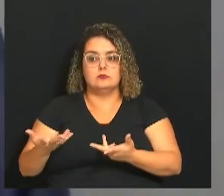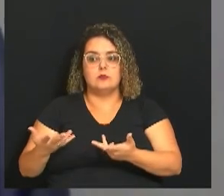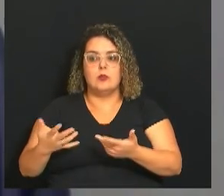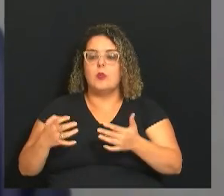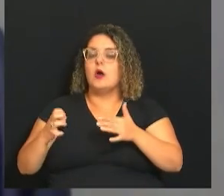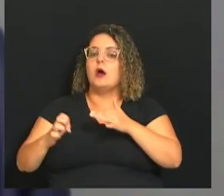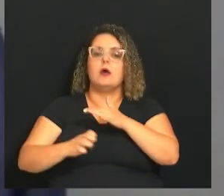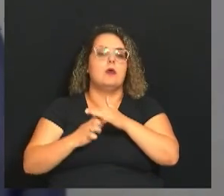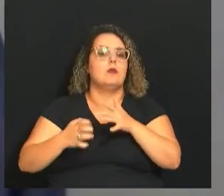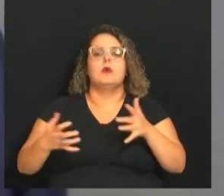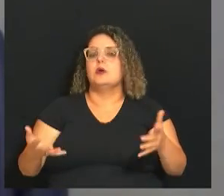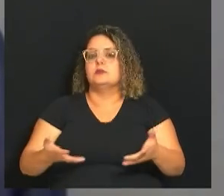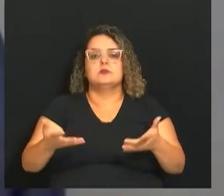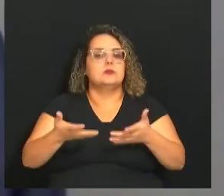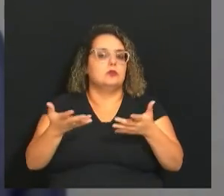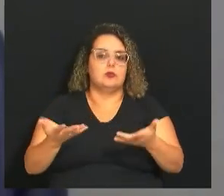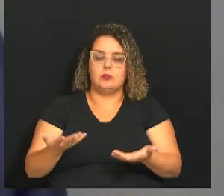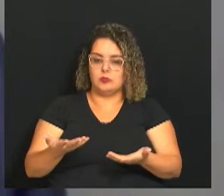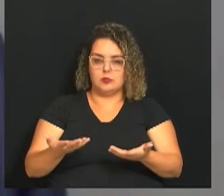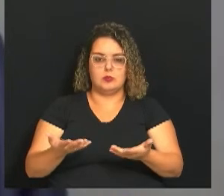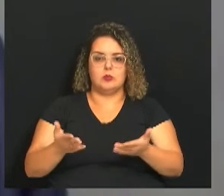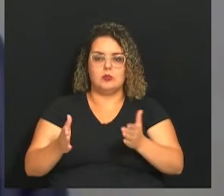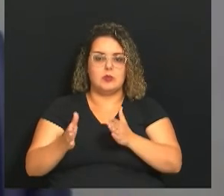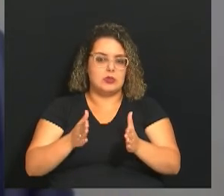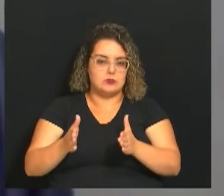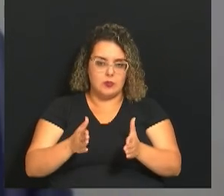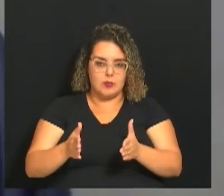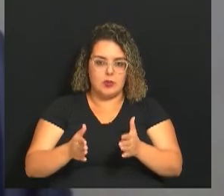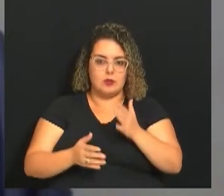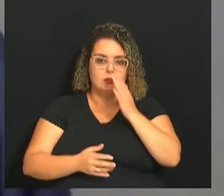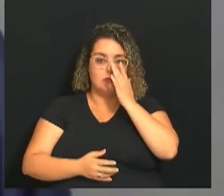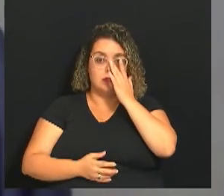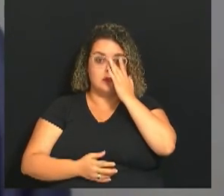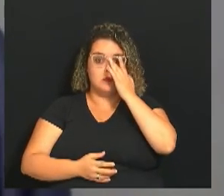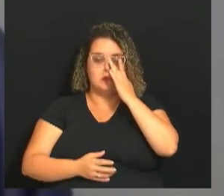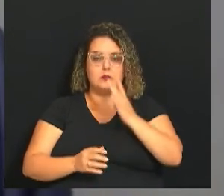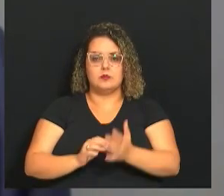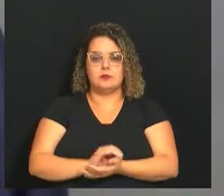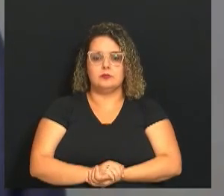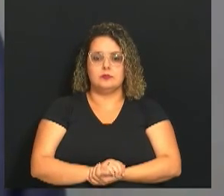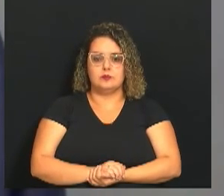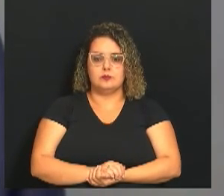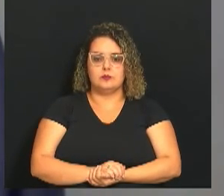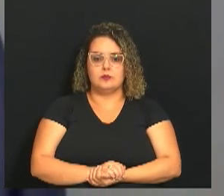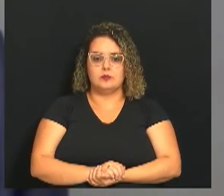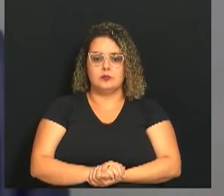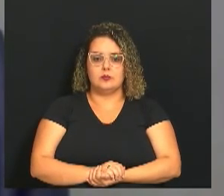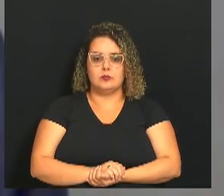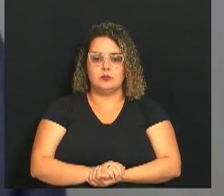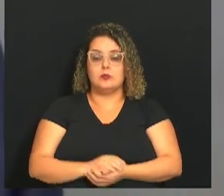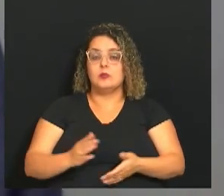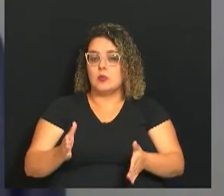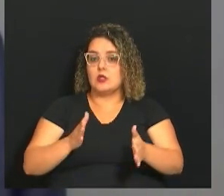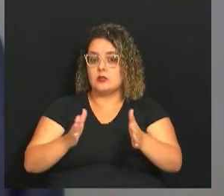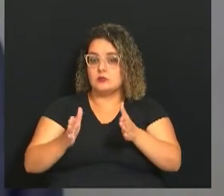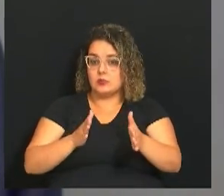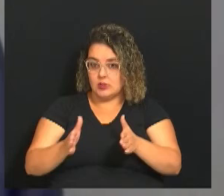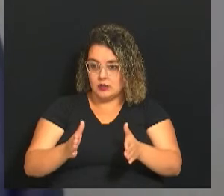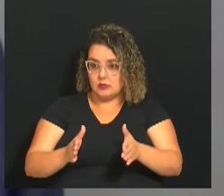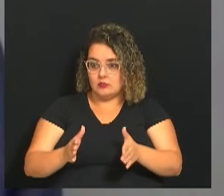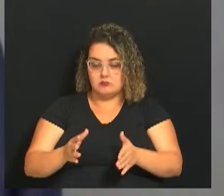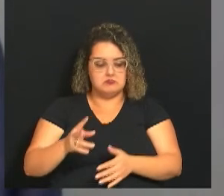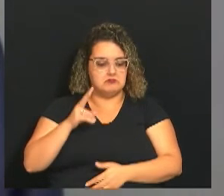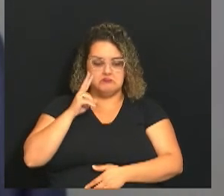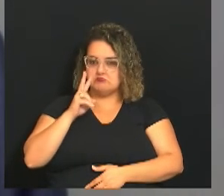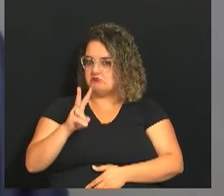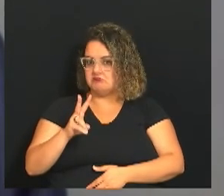contribuiu para esse ponto. A empresa não fez essa contribuição. Então, nesse caso, eu não vejo responsabilidade